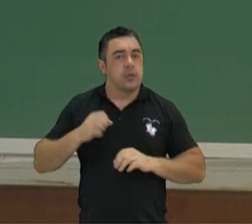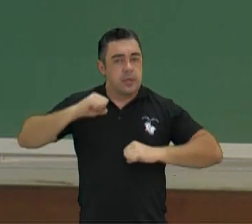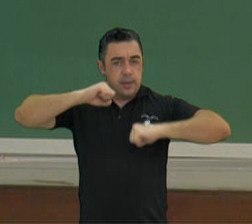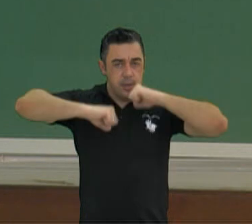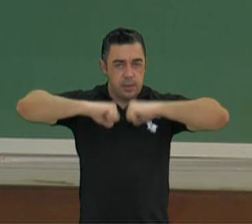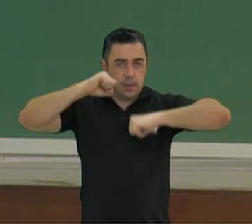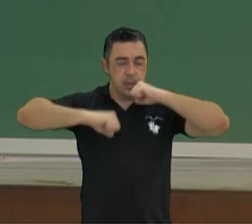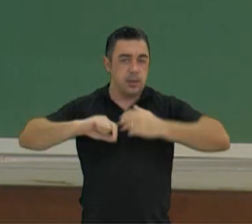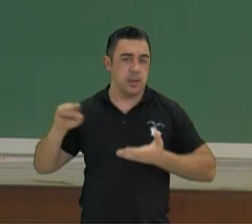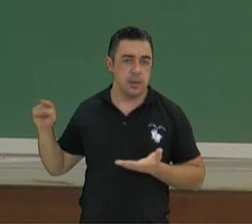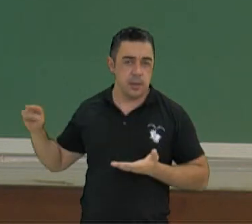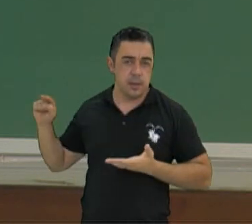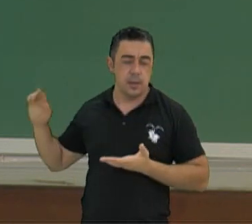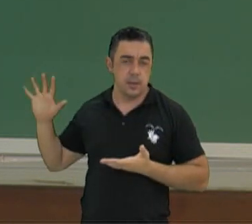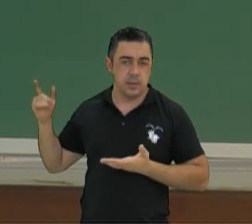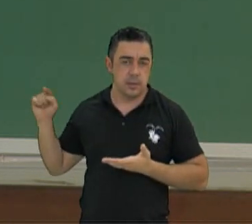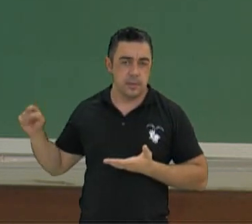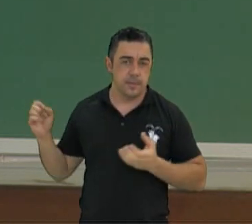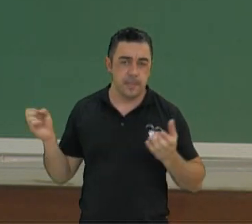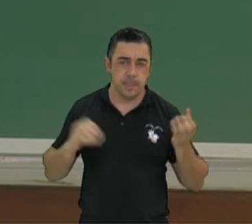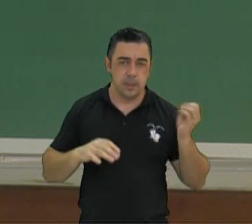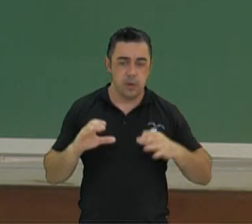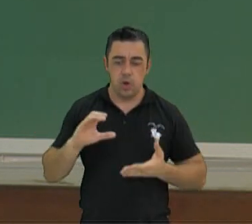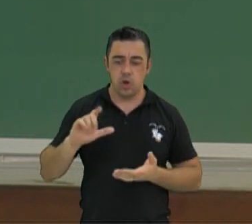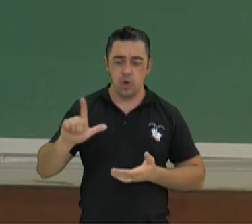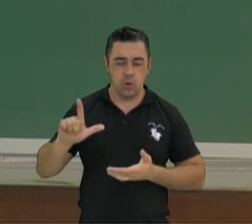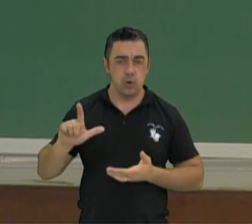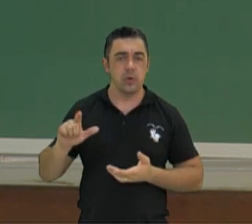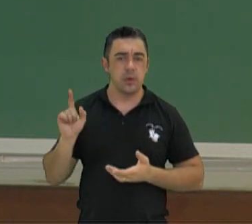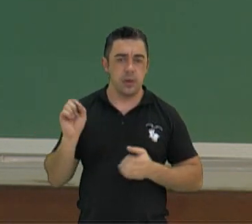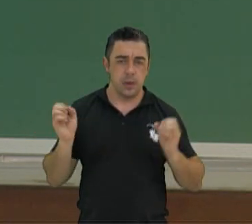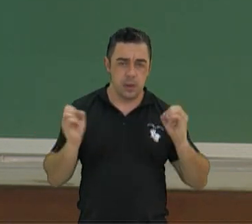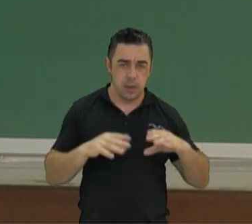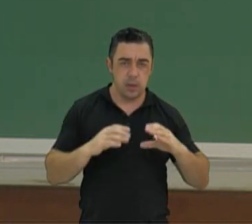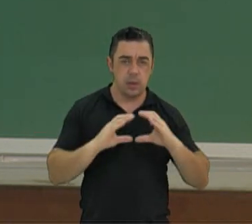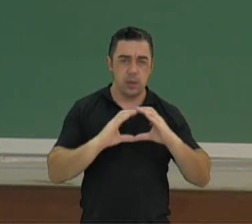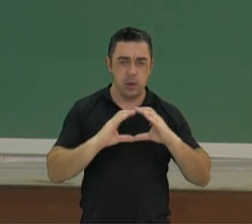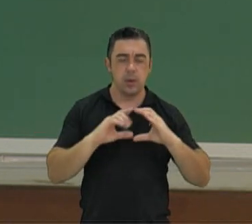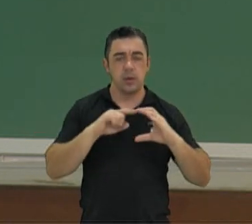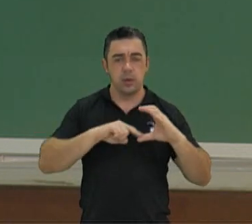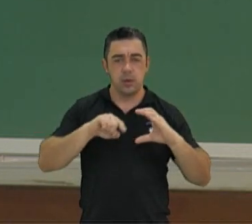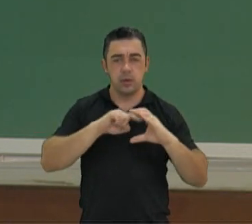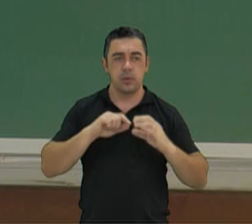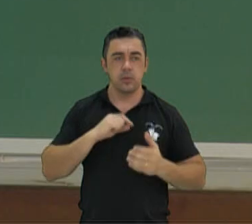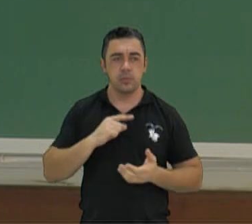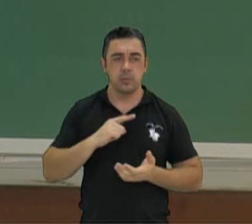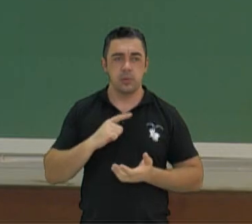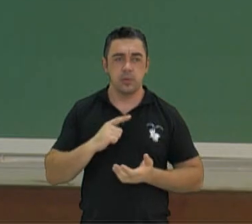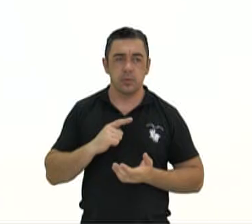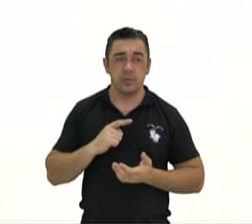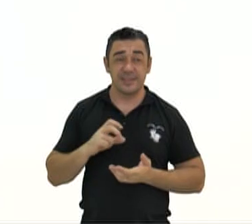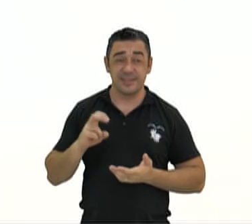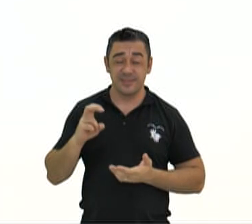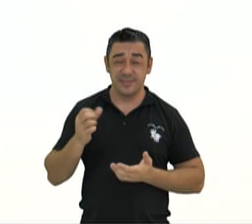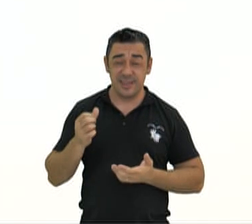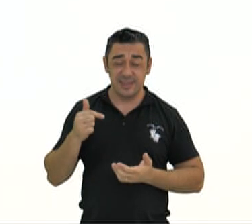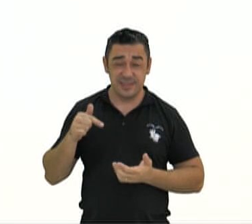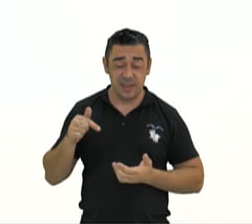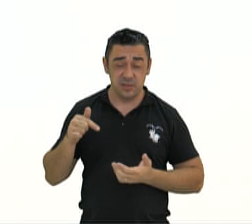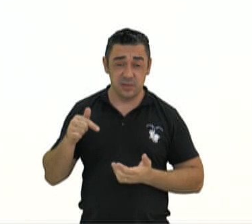indústria, né, essa reação, a adição de cloro a anéis aromáticos, formando 1, 2, 3, 4, 5,